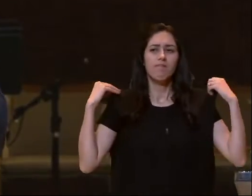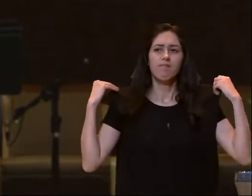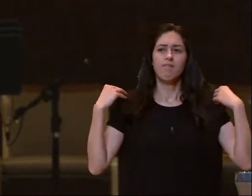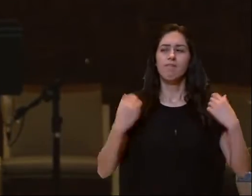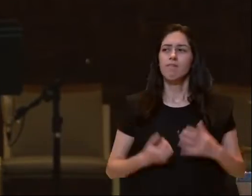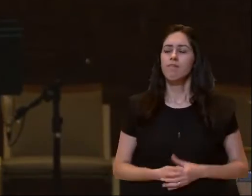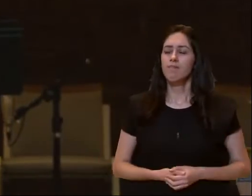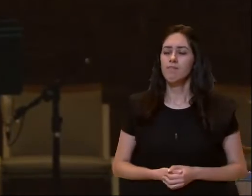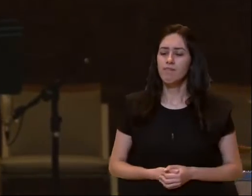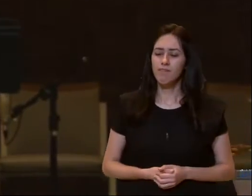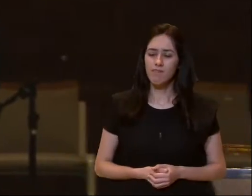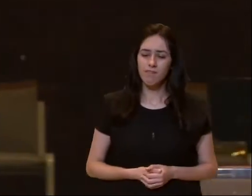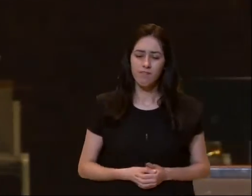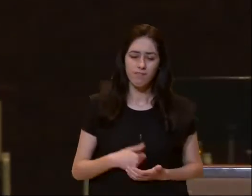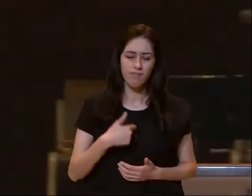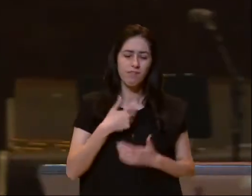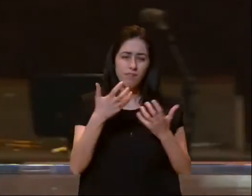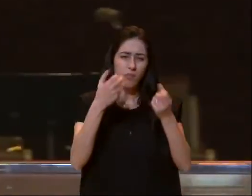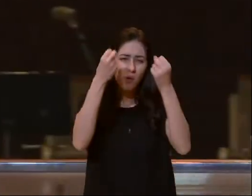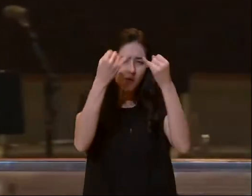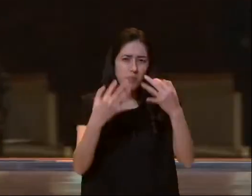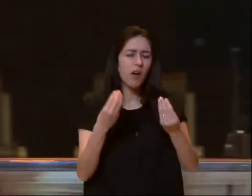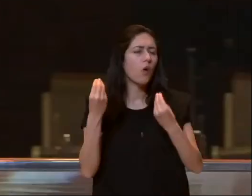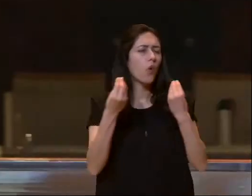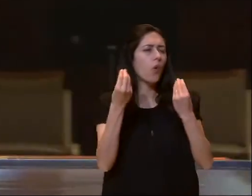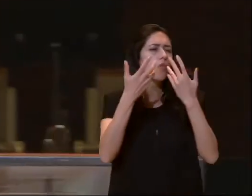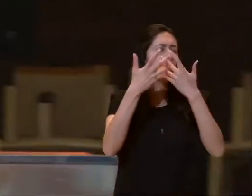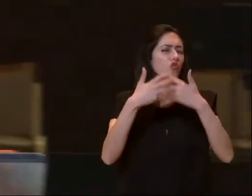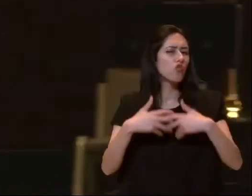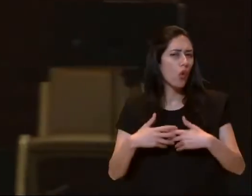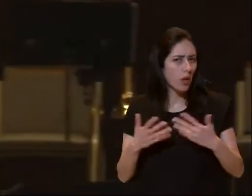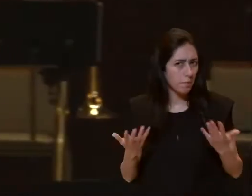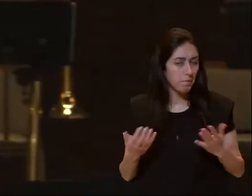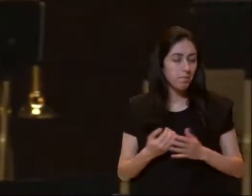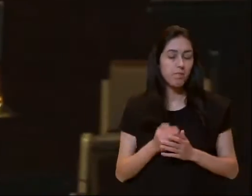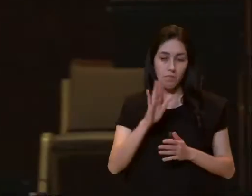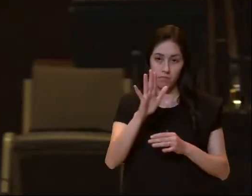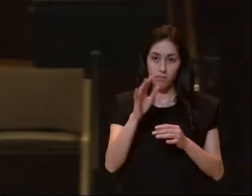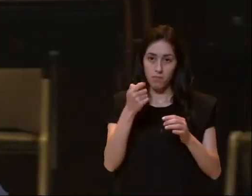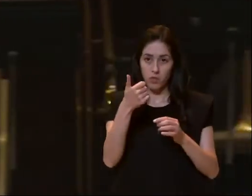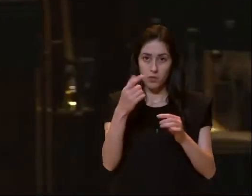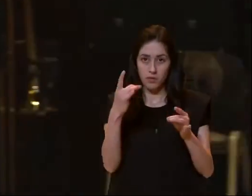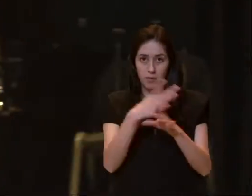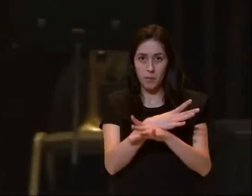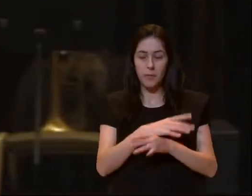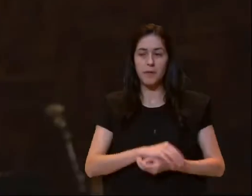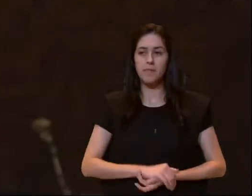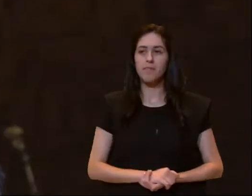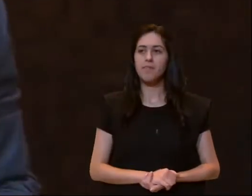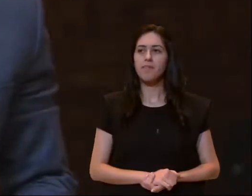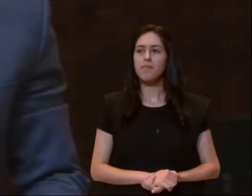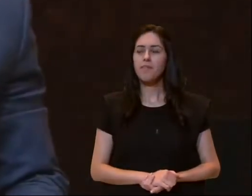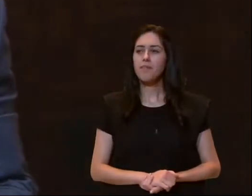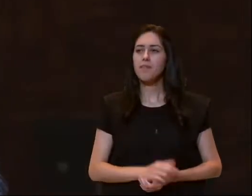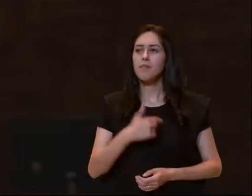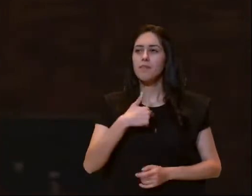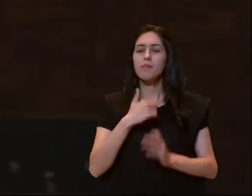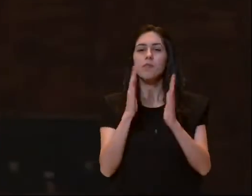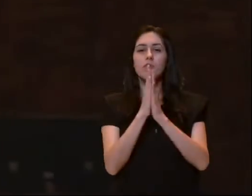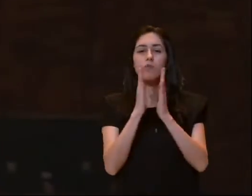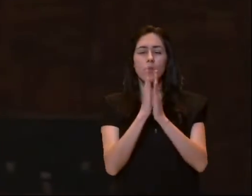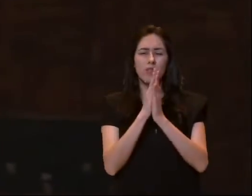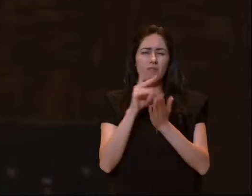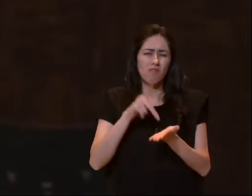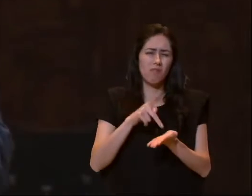Eu quero explicar como isso funciona, e eu vou terminar. A minha oração de